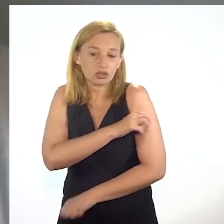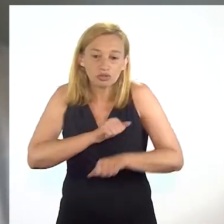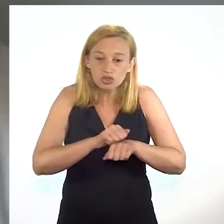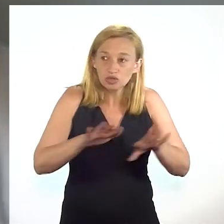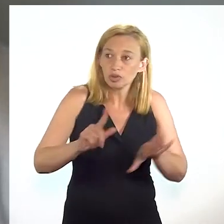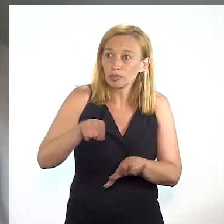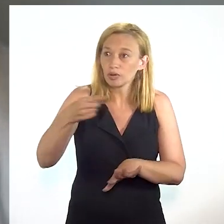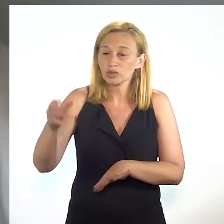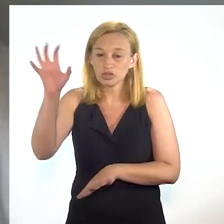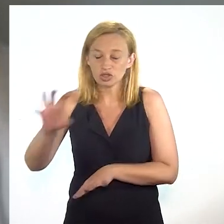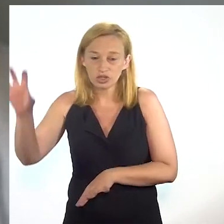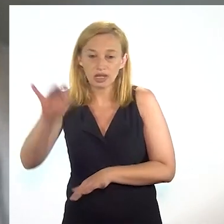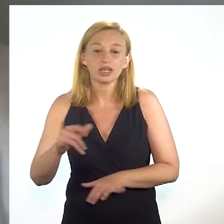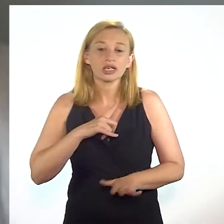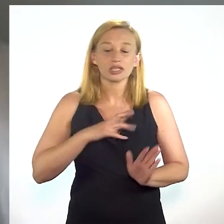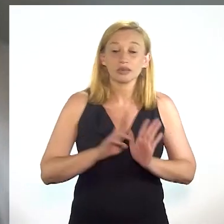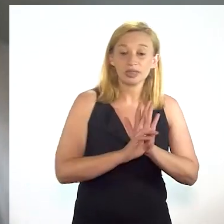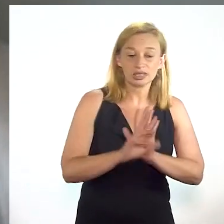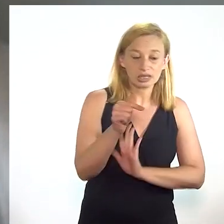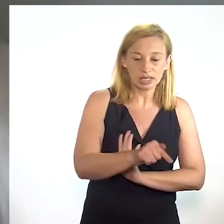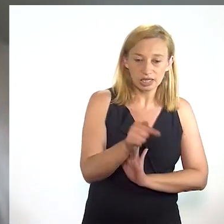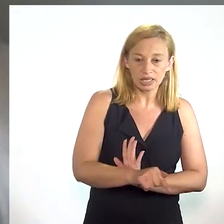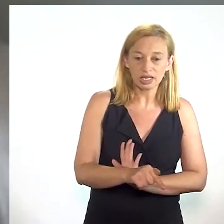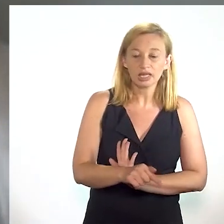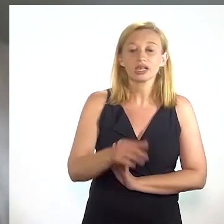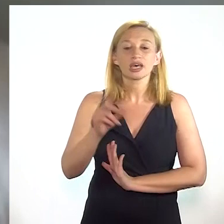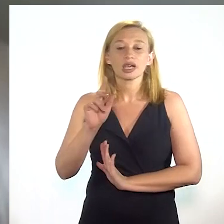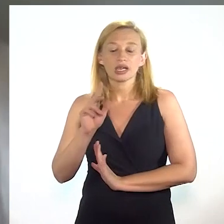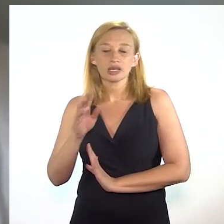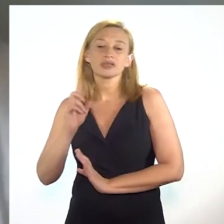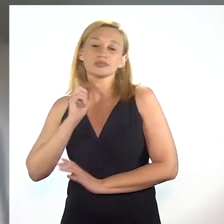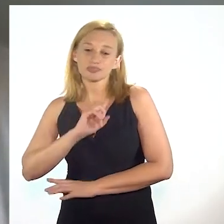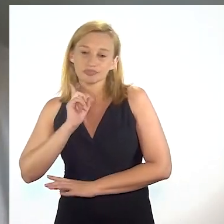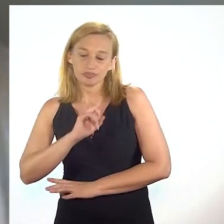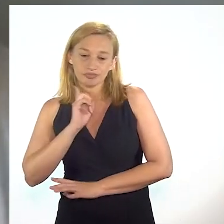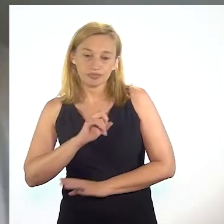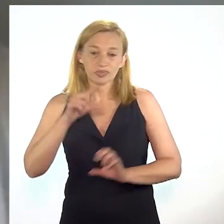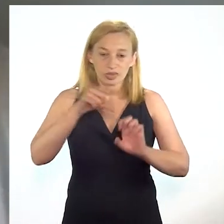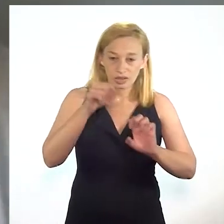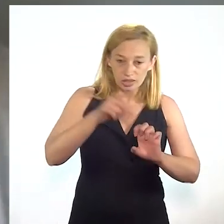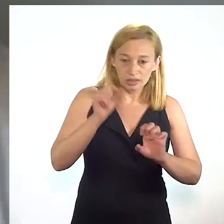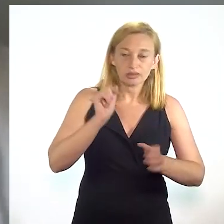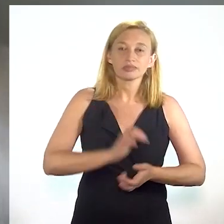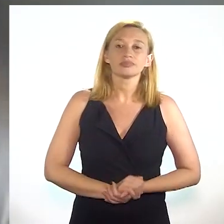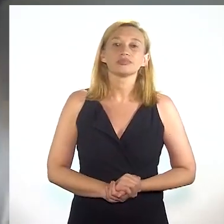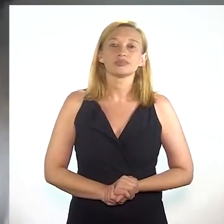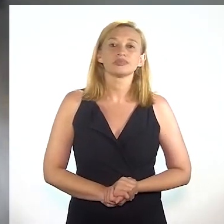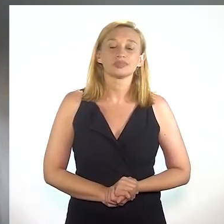para outros estados. Hoje a gente tem uma representante aqui que tá em Minas Gerais empreendendo e